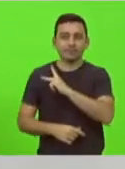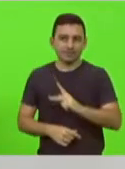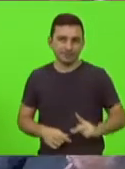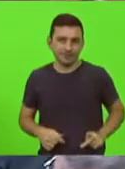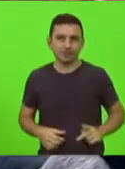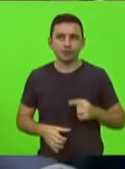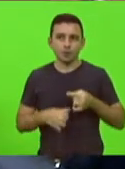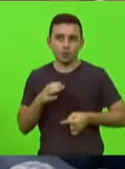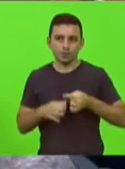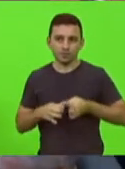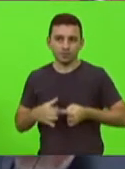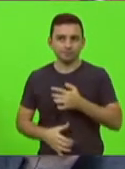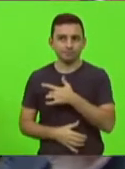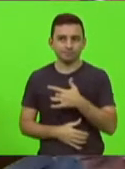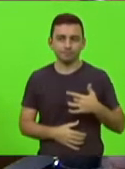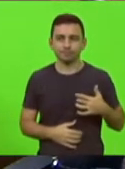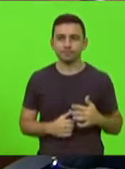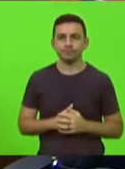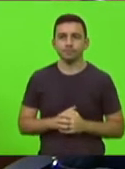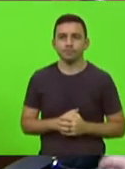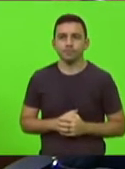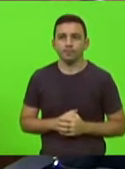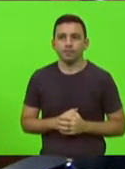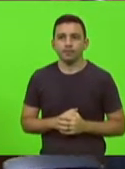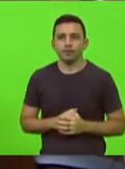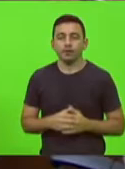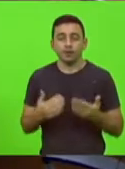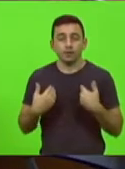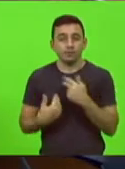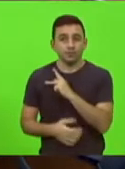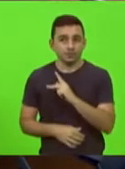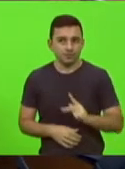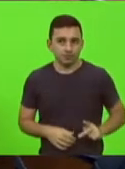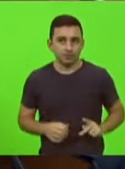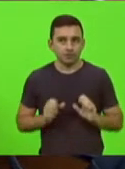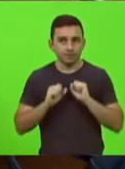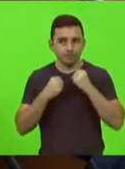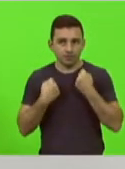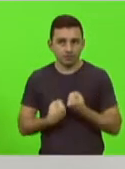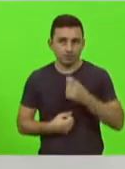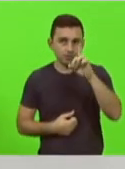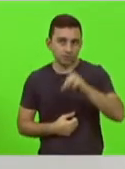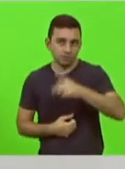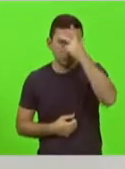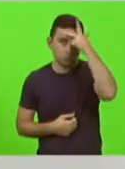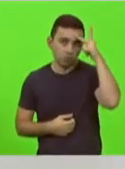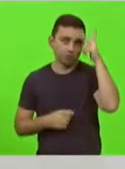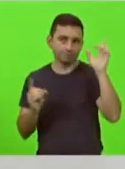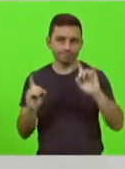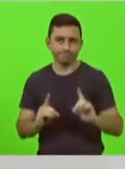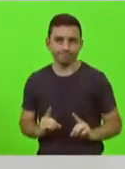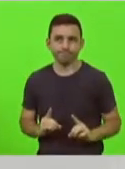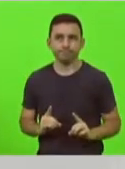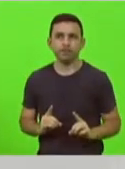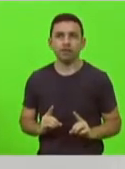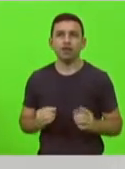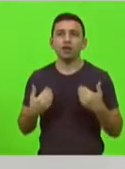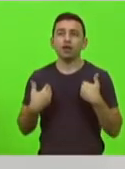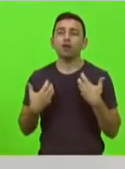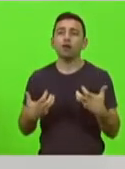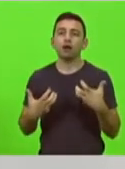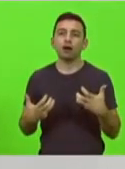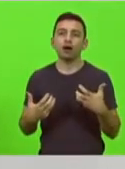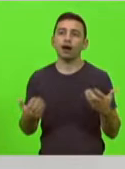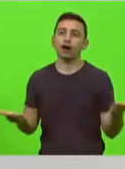Saúde. Então, como presidente da Comissão de Defesa dos Direitos da Pessoa com Deficiência, eu gostaria de trazer